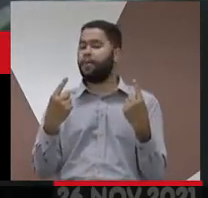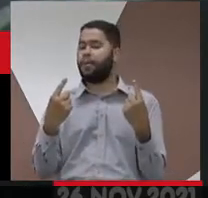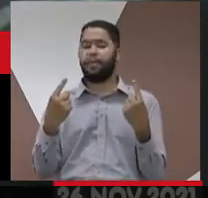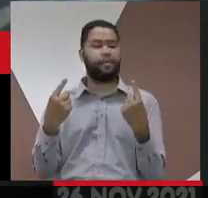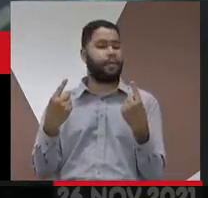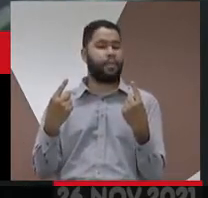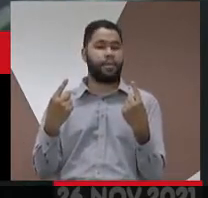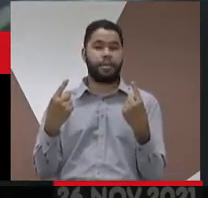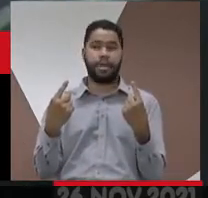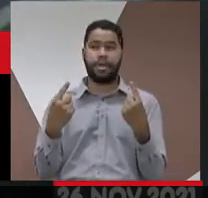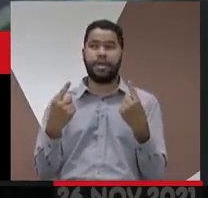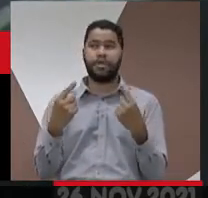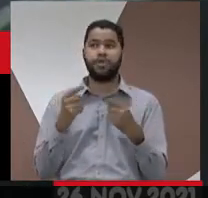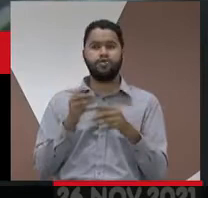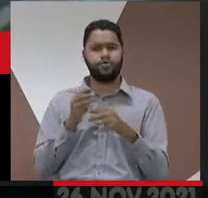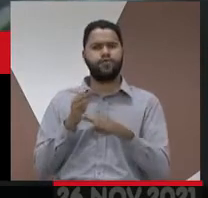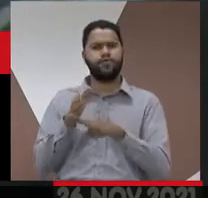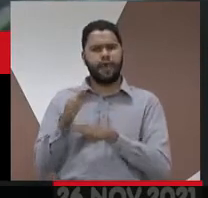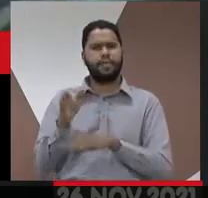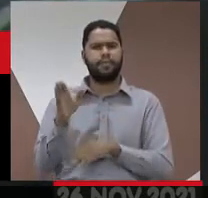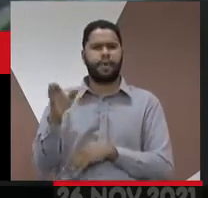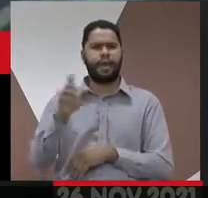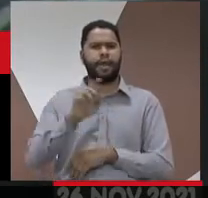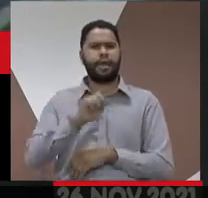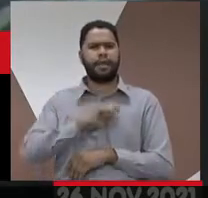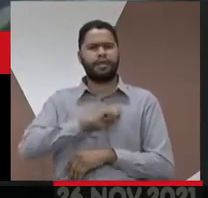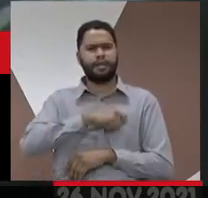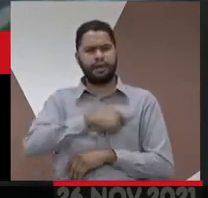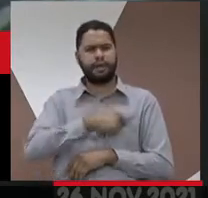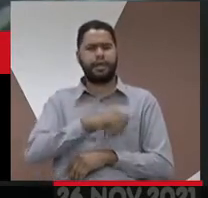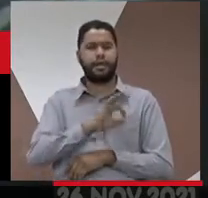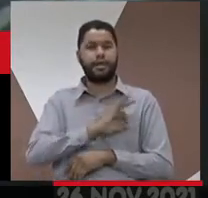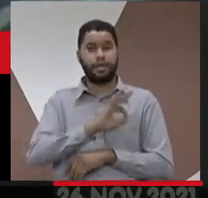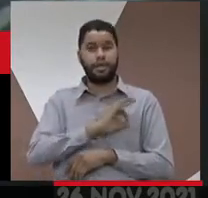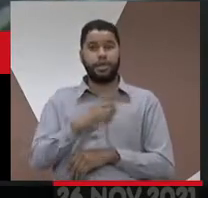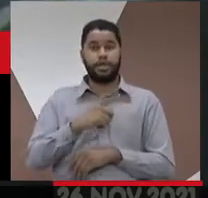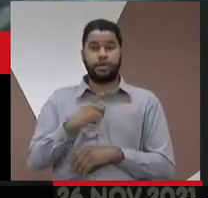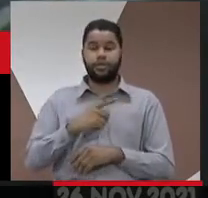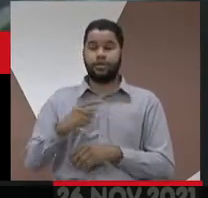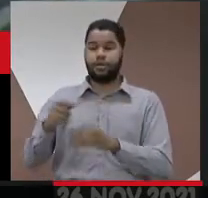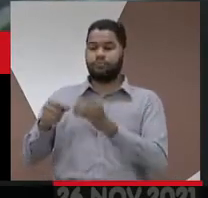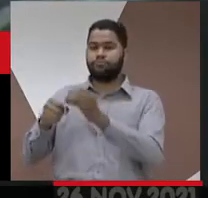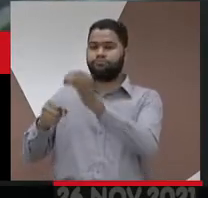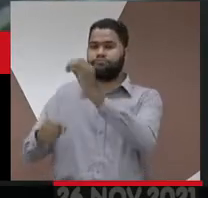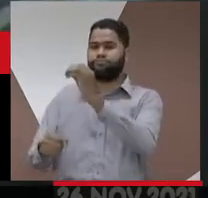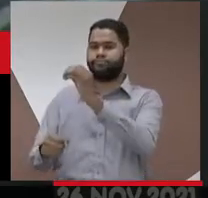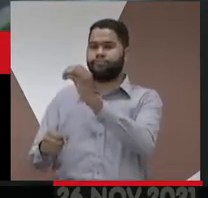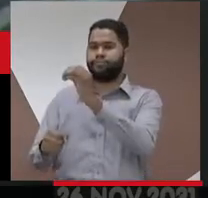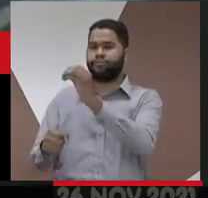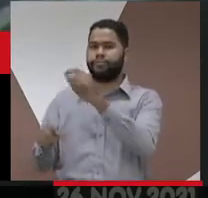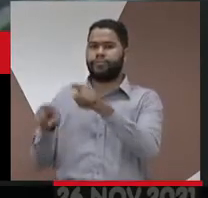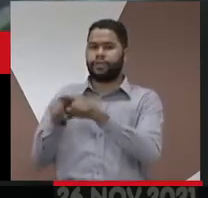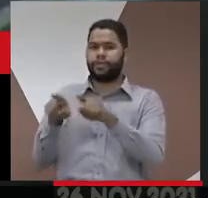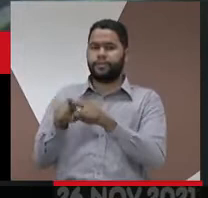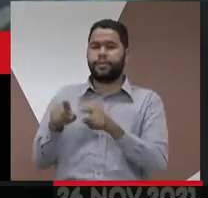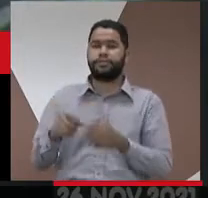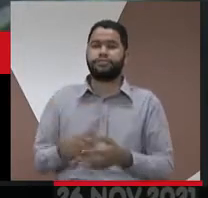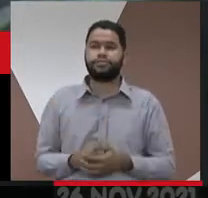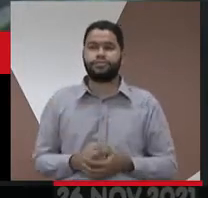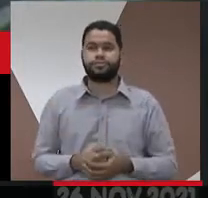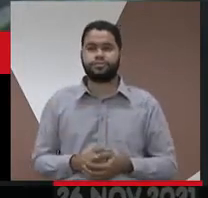isso vai para a delegacia de polícia. Tinha dois microfones e tinha um pedestal para o terceiro. Sobrou só